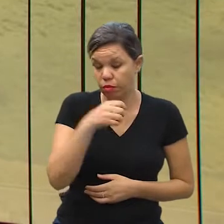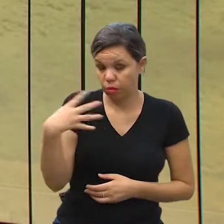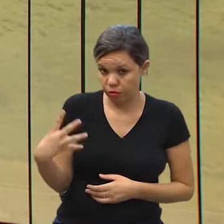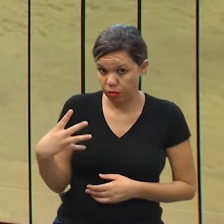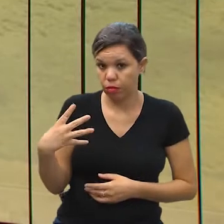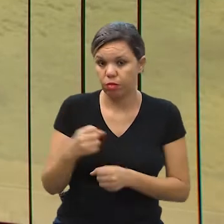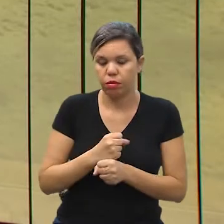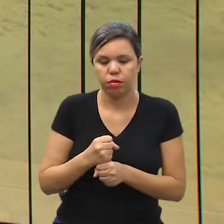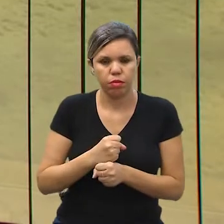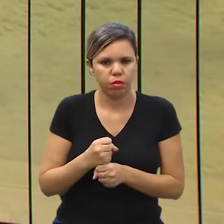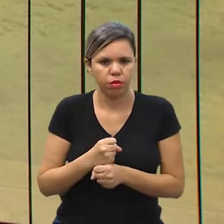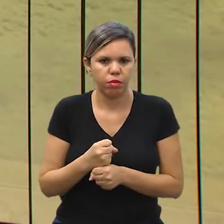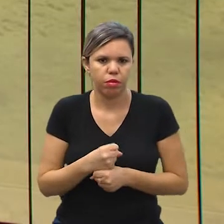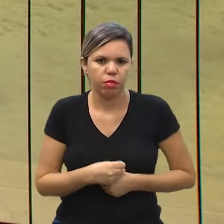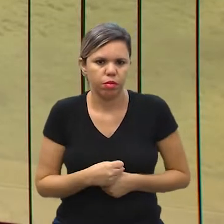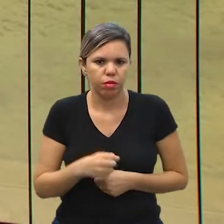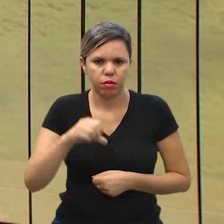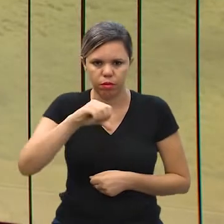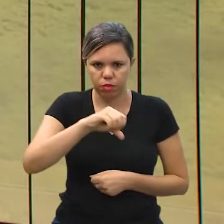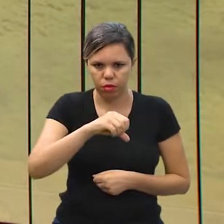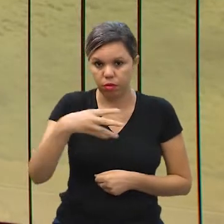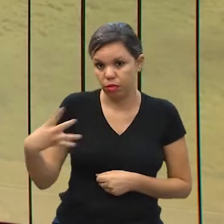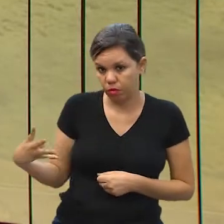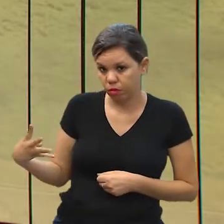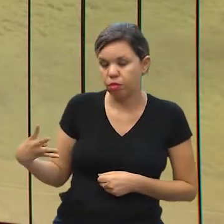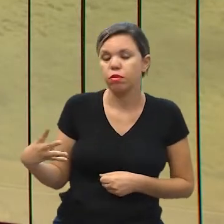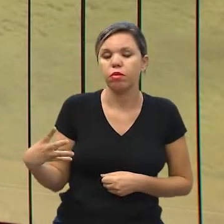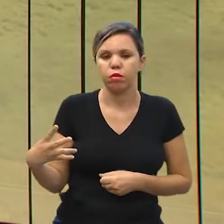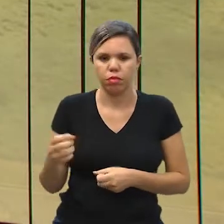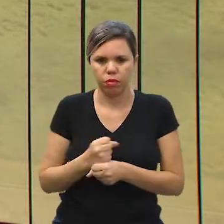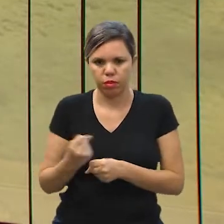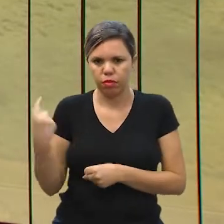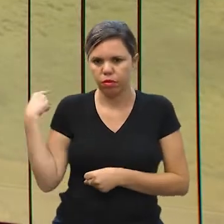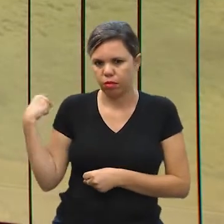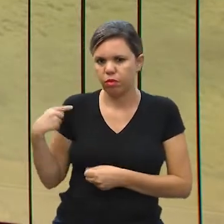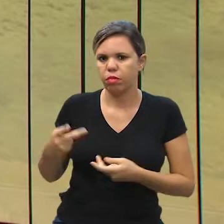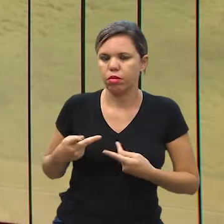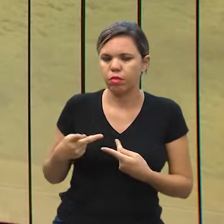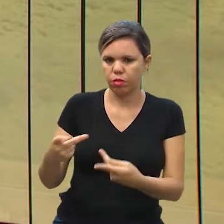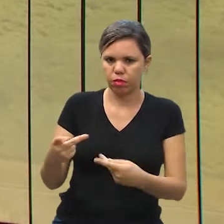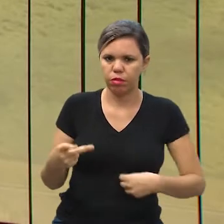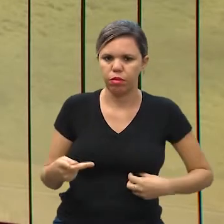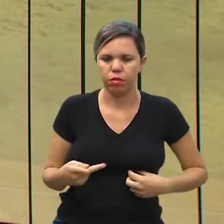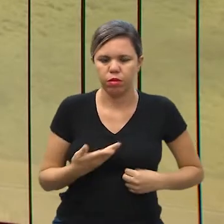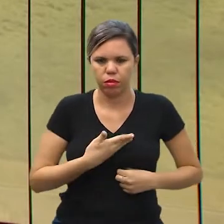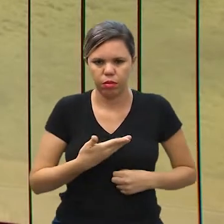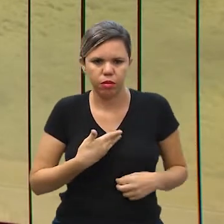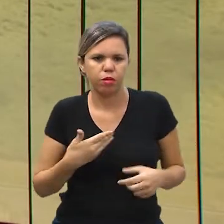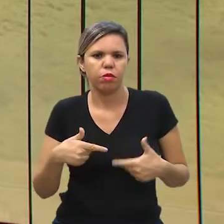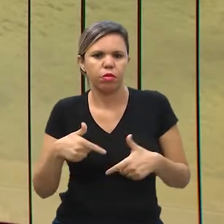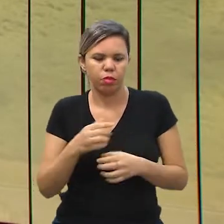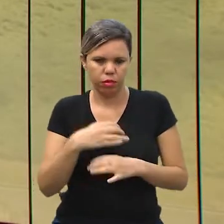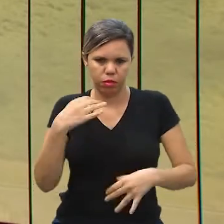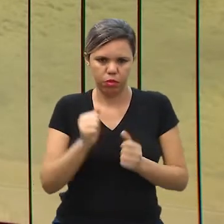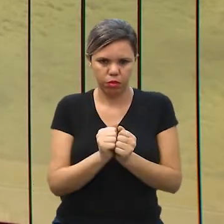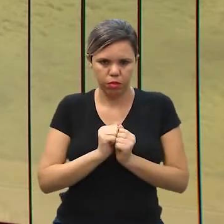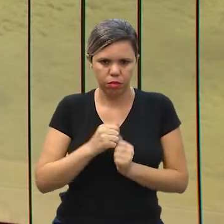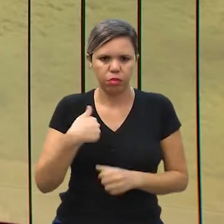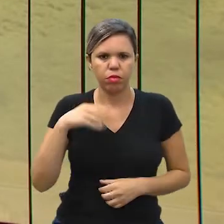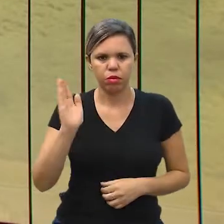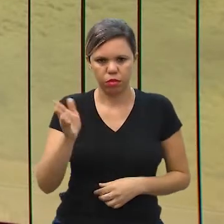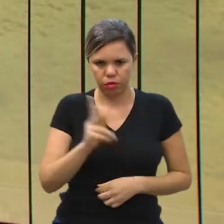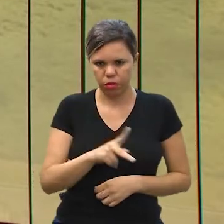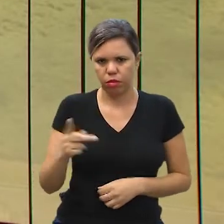é o melhor 9494 eu fui convidado por um colega que fez engenharia